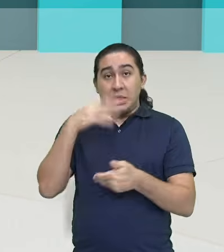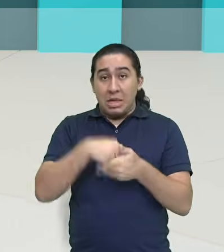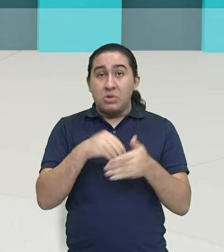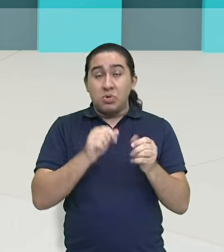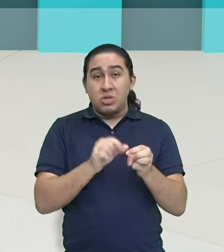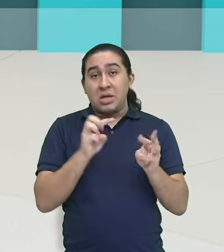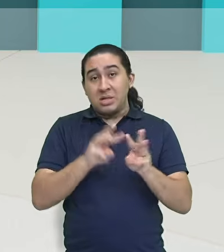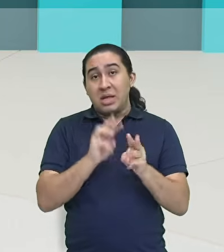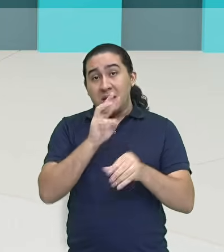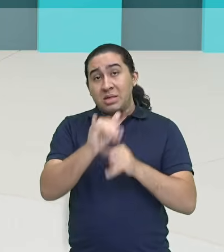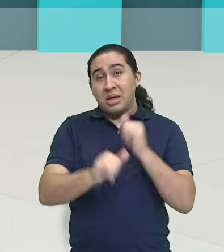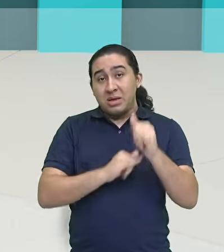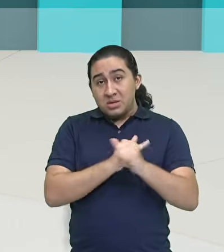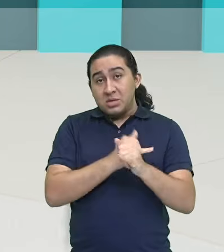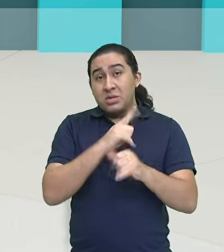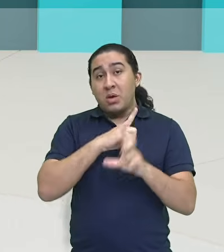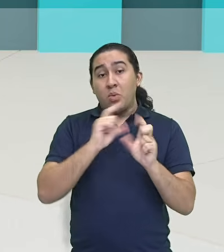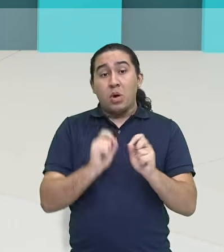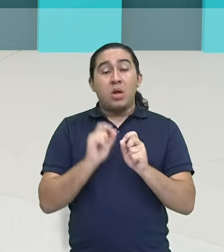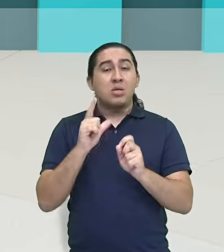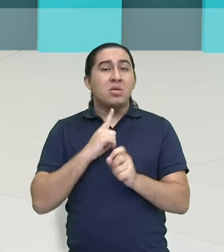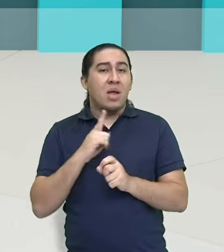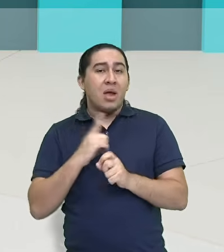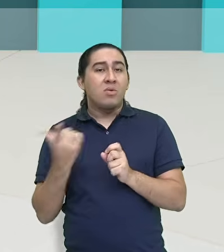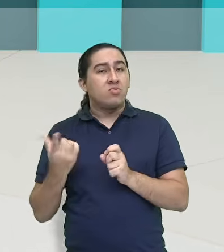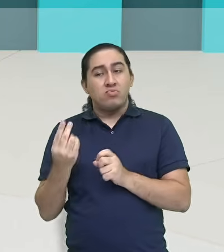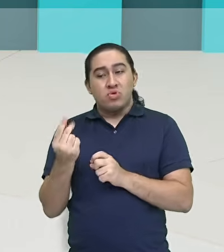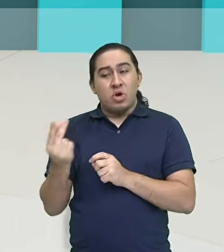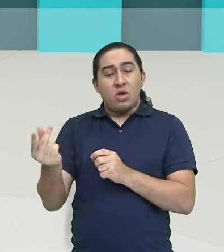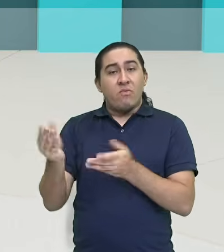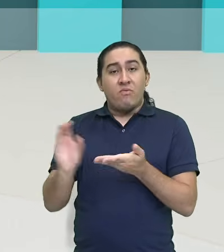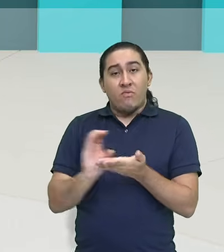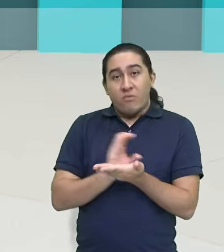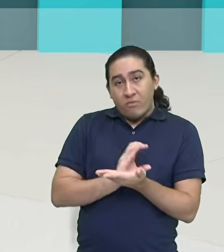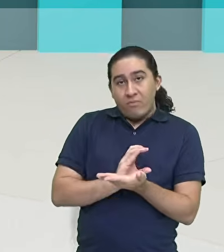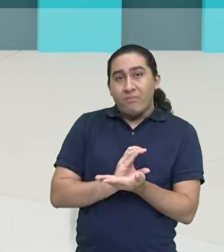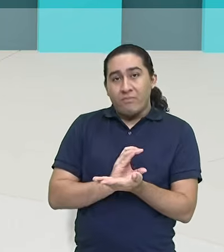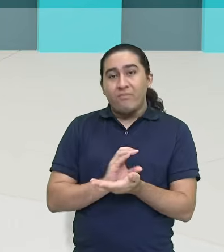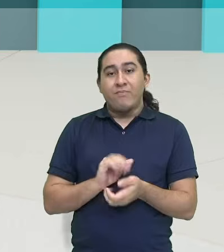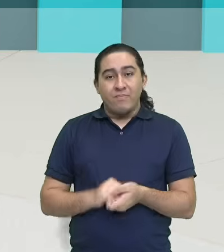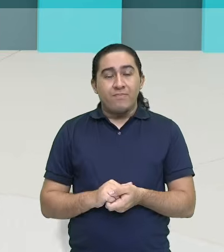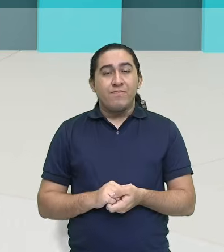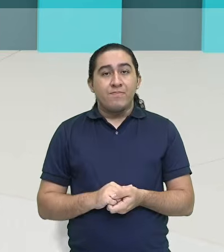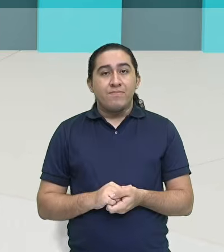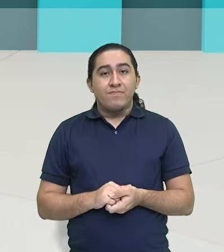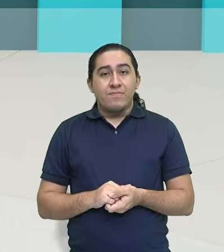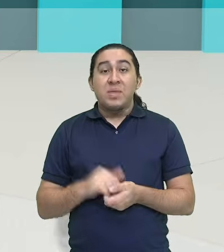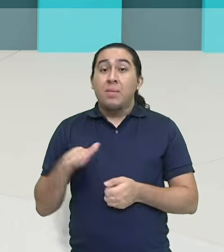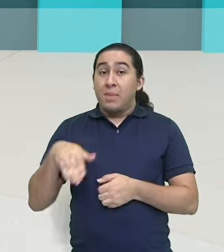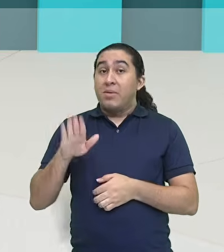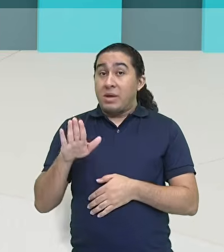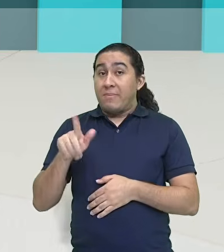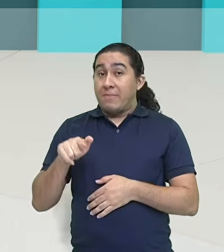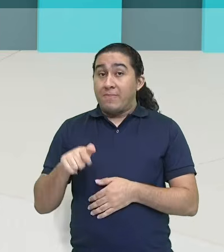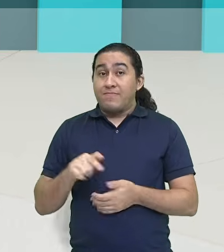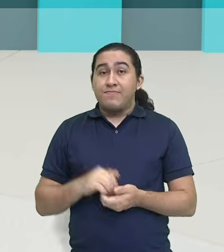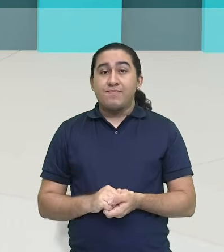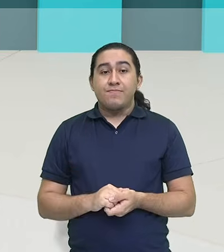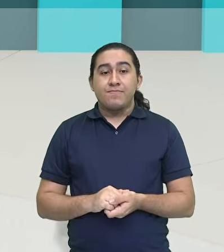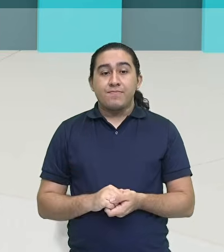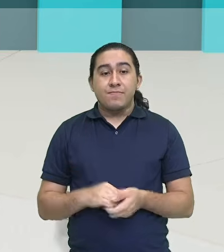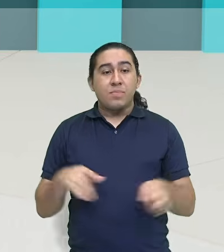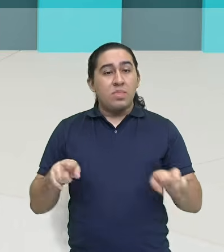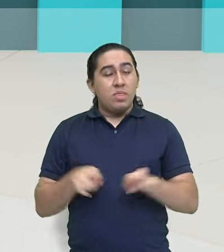vai produzir ali um retorno, e no caso, o retorno é financeiro, pelo menos na maioria dos casos, tá bom? E nós vamos